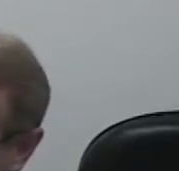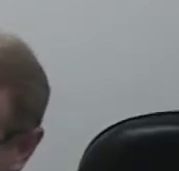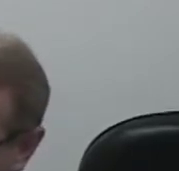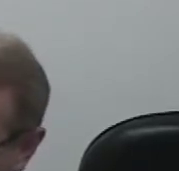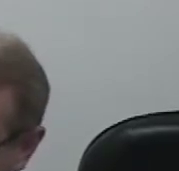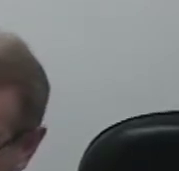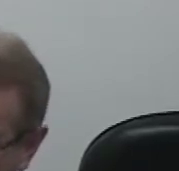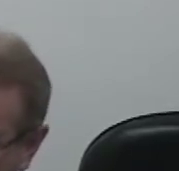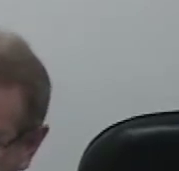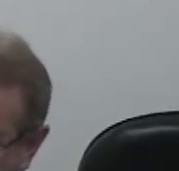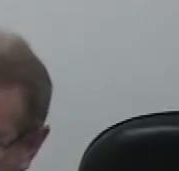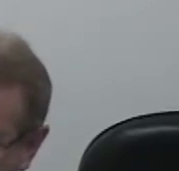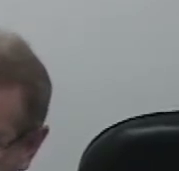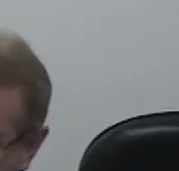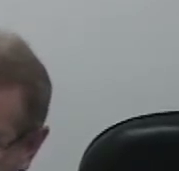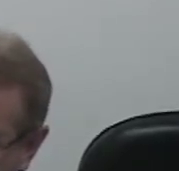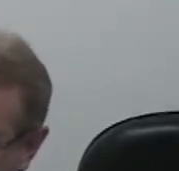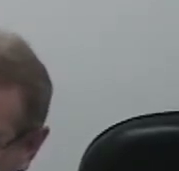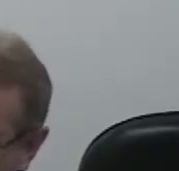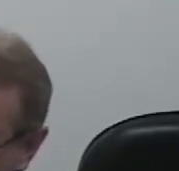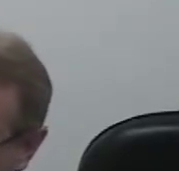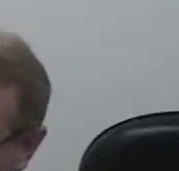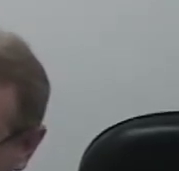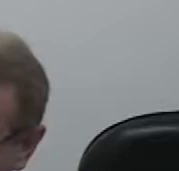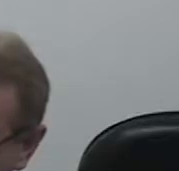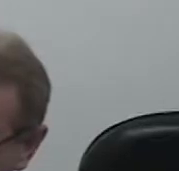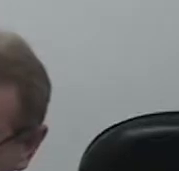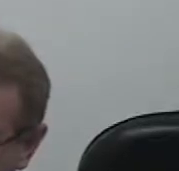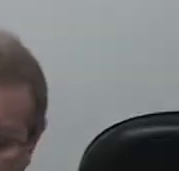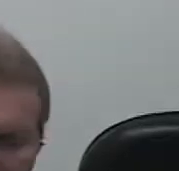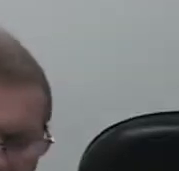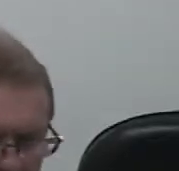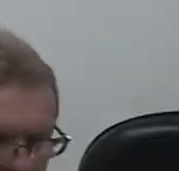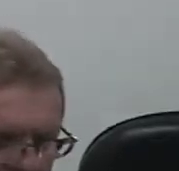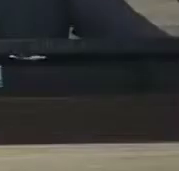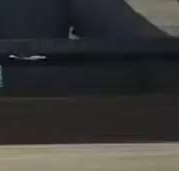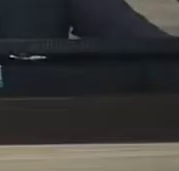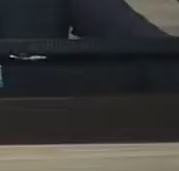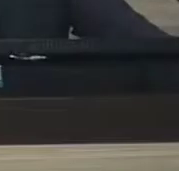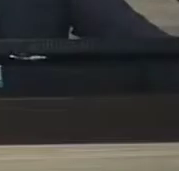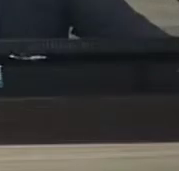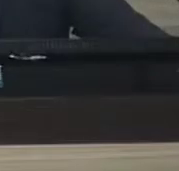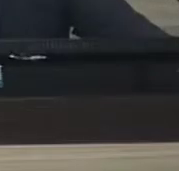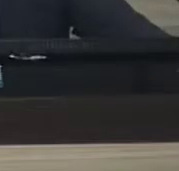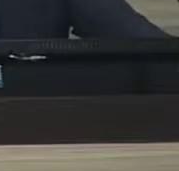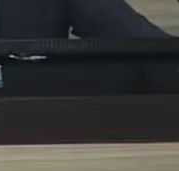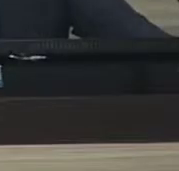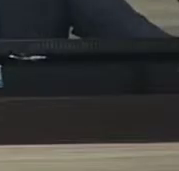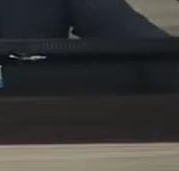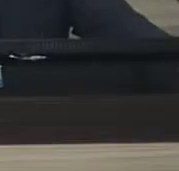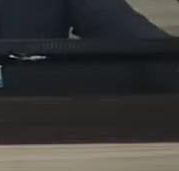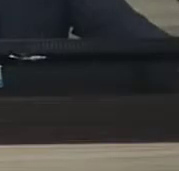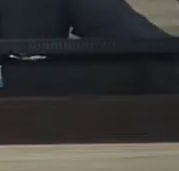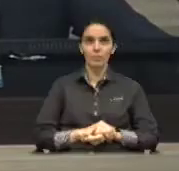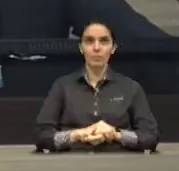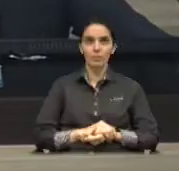conta. Então, parabéns pelo requerimento aí, e conte com esse vereador aí se precisar, tá? Continua em